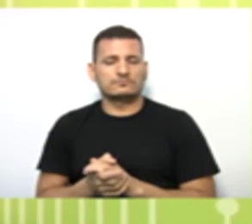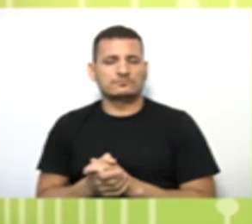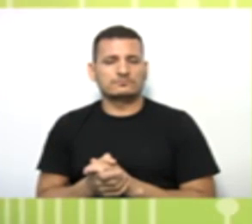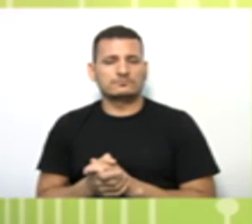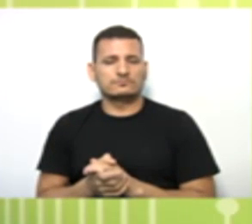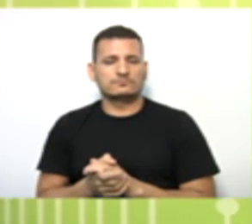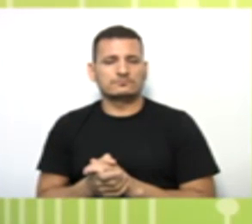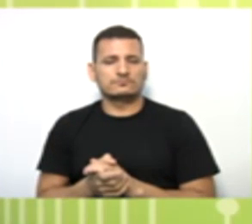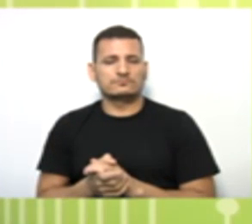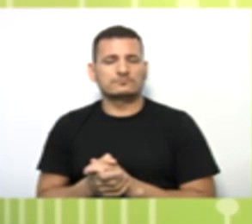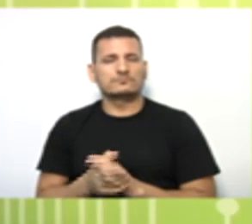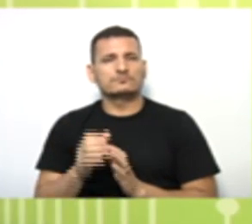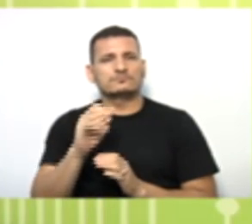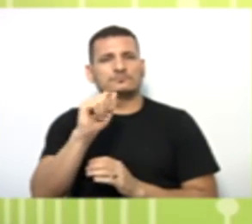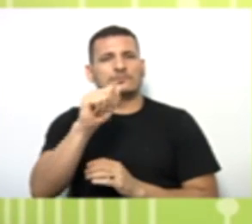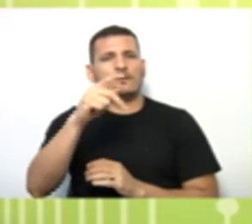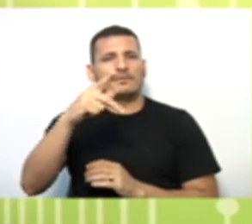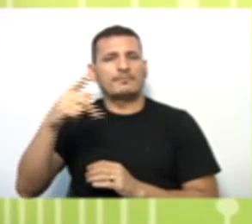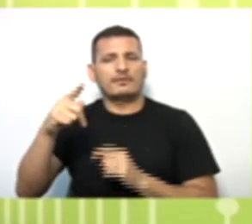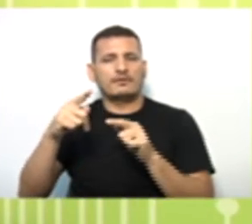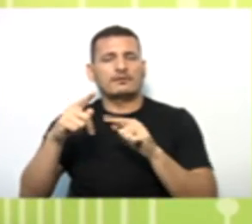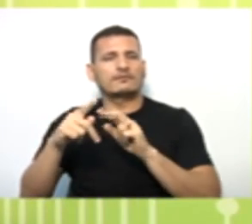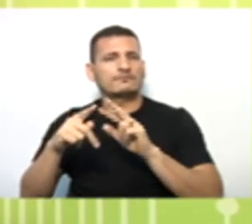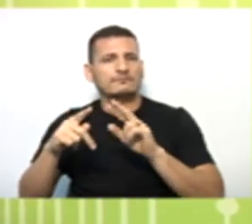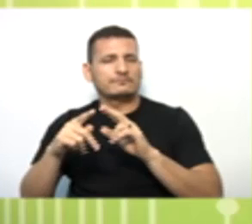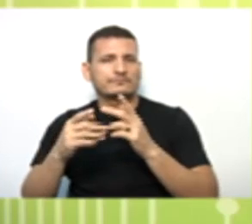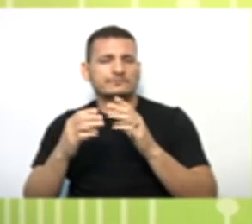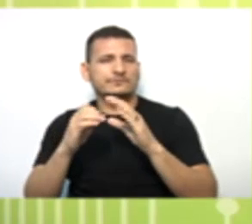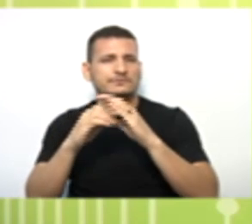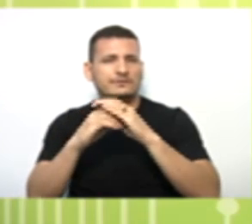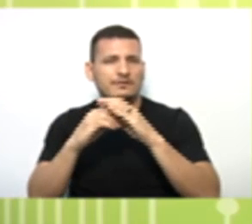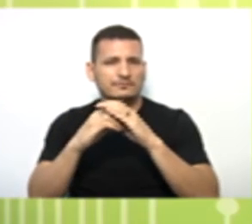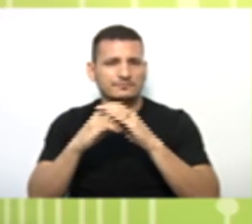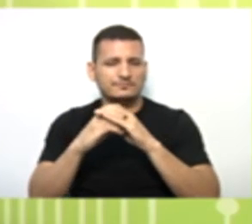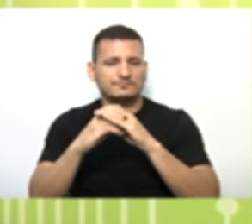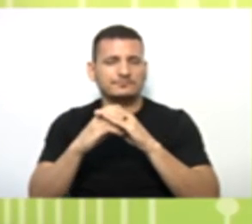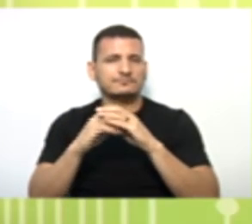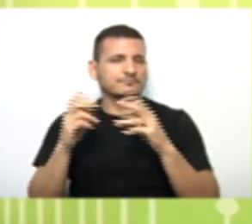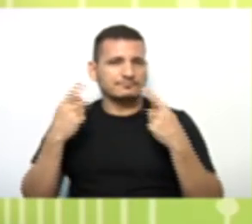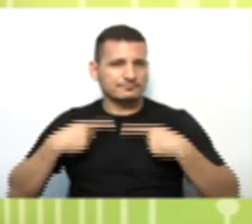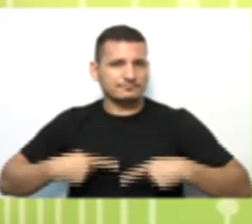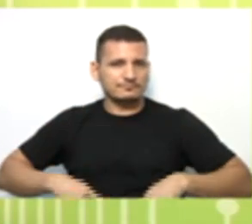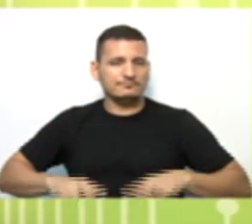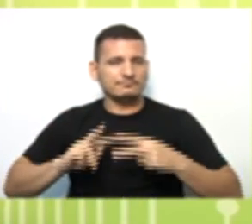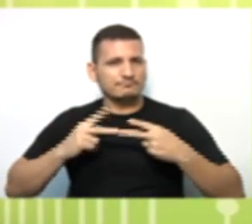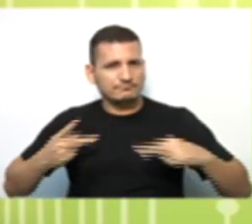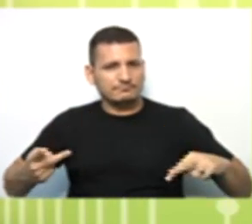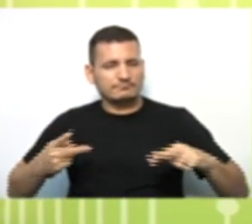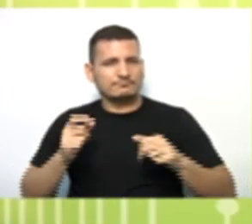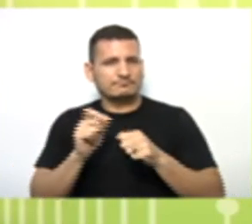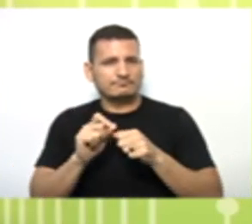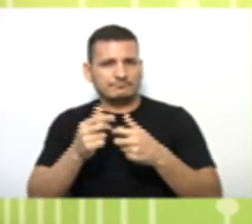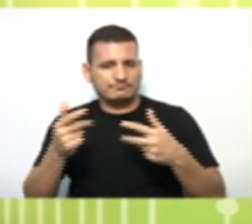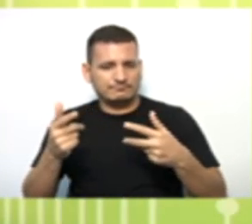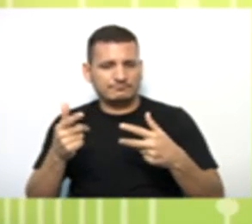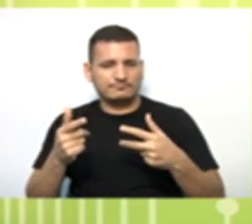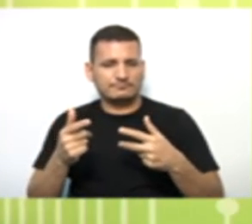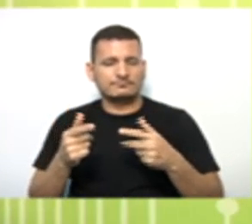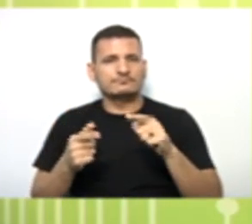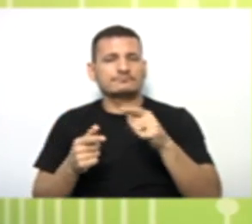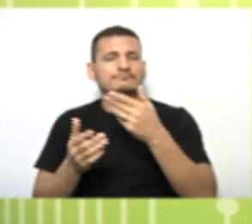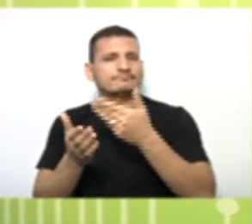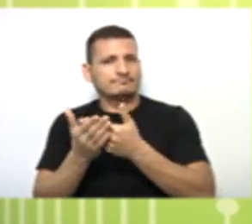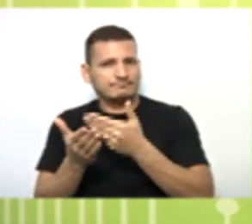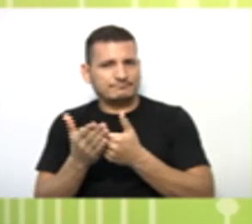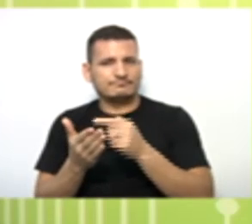dispositivo que vai simular uma célula... Tá? Uma célula do corpo humano que vai fazer tal coisa. Gente, você vai ter que estudar